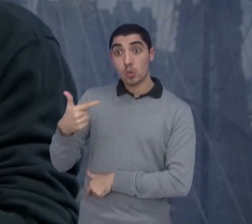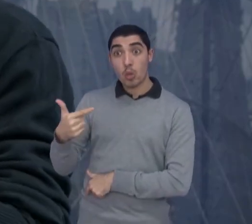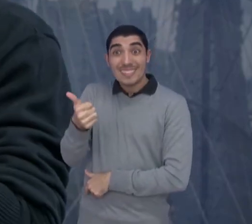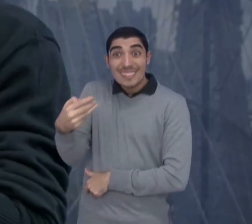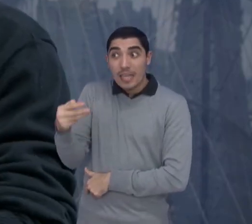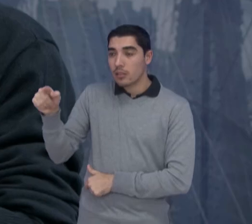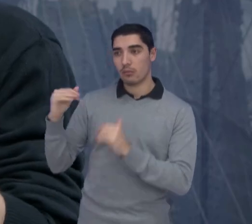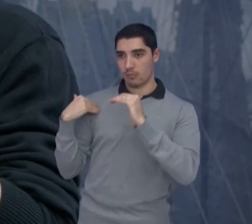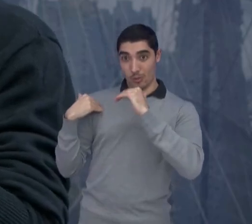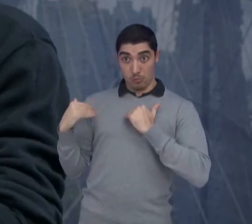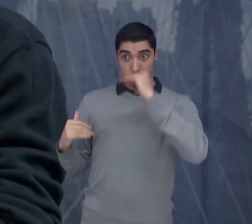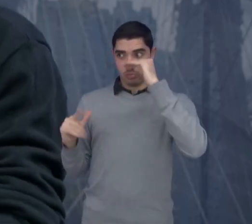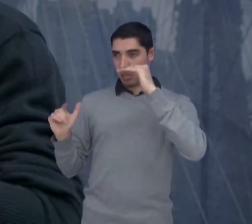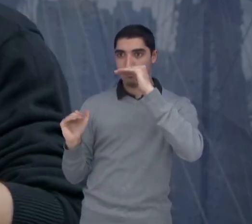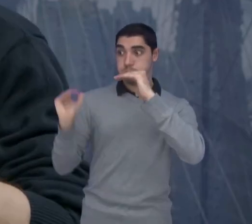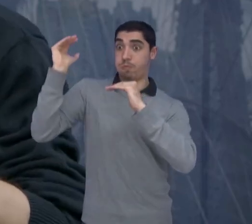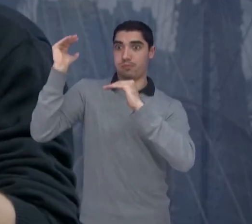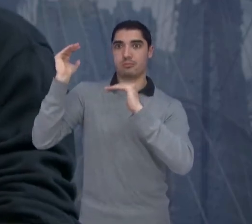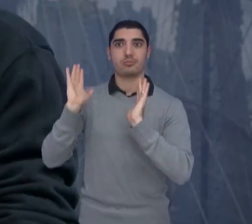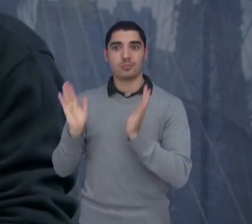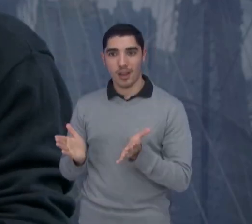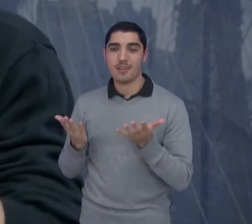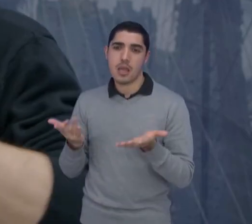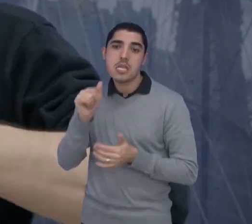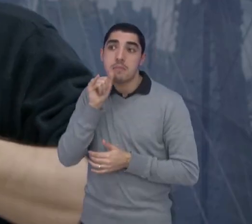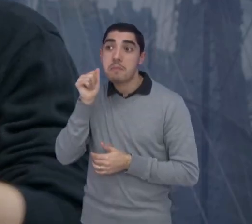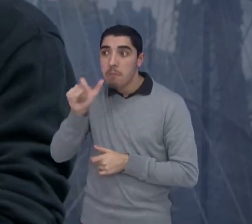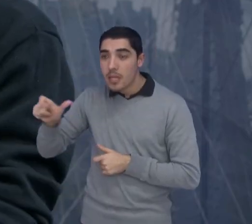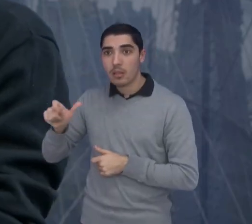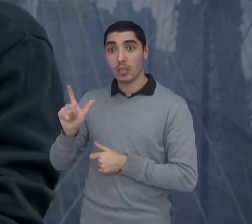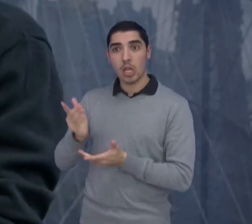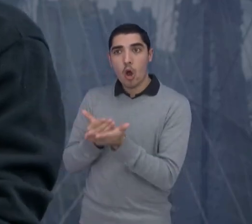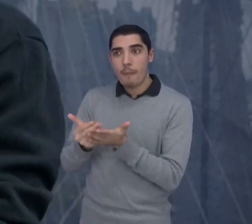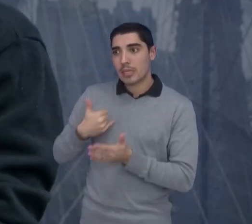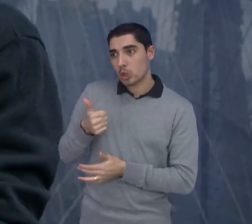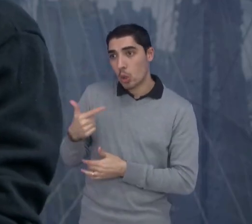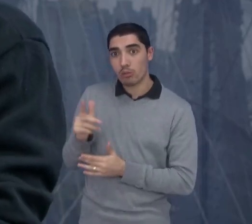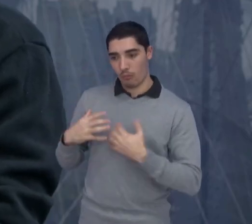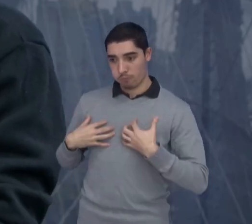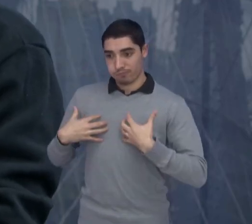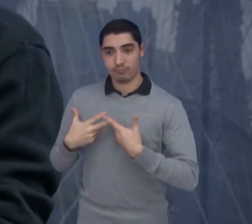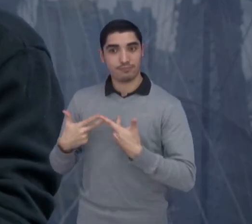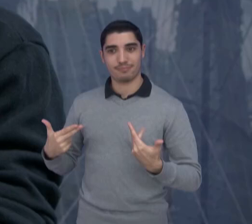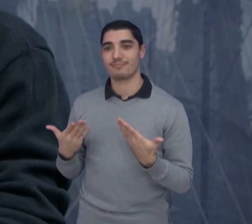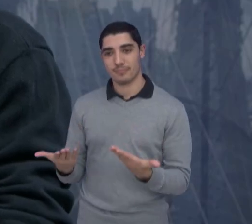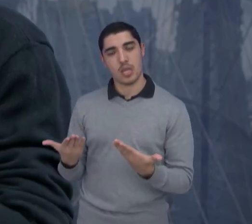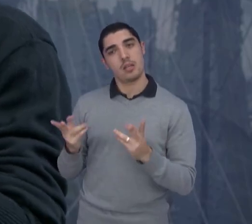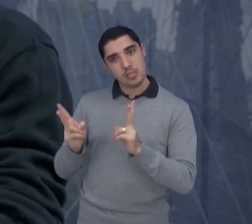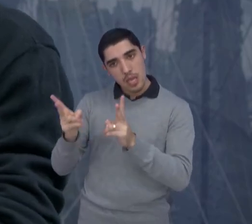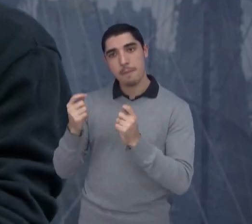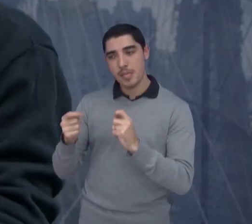e com isso a voz, as transformações, as meninas com seios, então isso vai é uma fase de muitas transformações, e transformações que precisam ser realmente